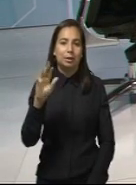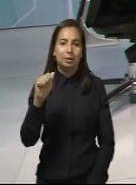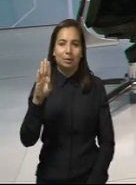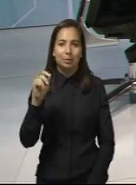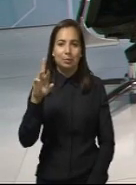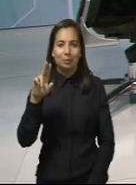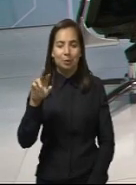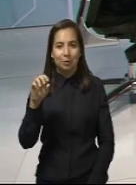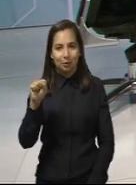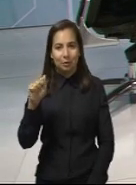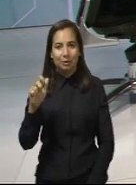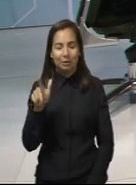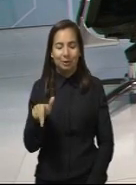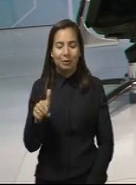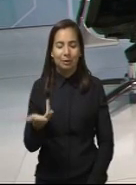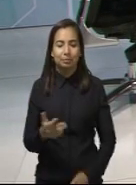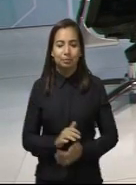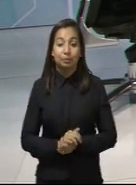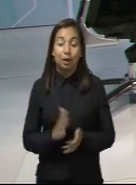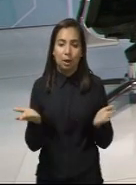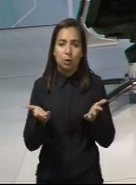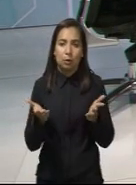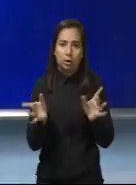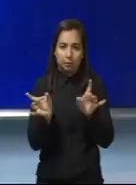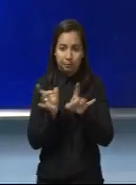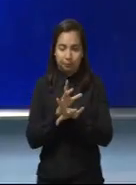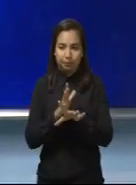Afinal de contas, só para a gente concluir nesse bloco,